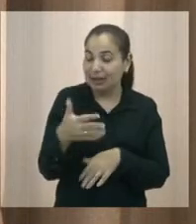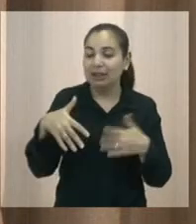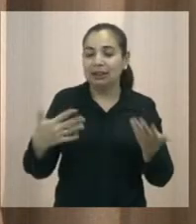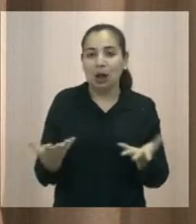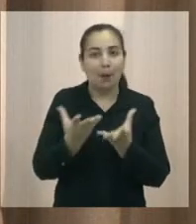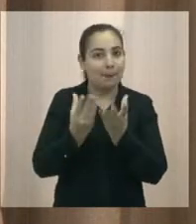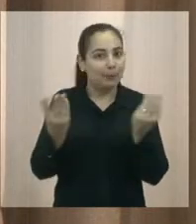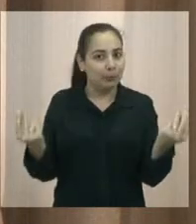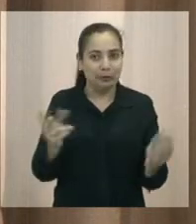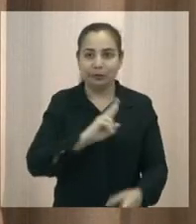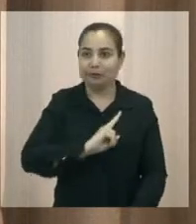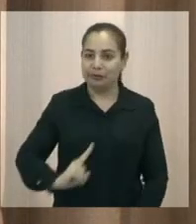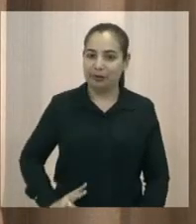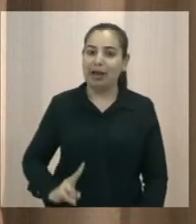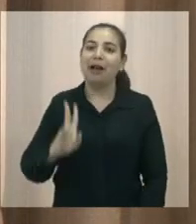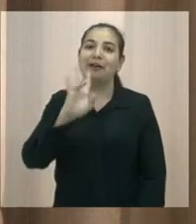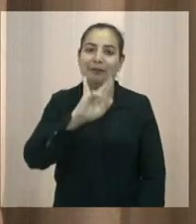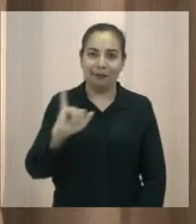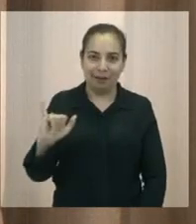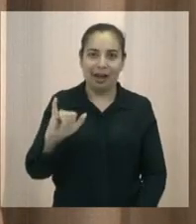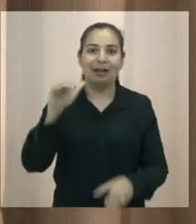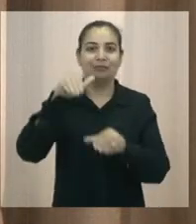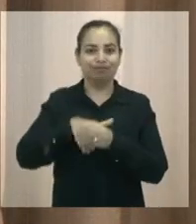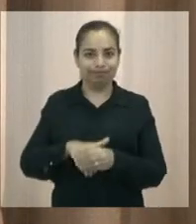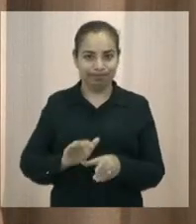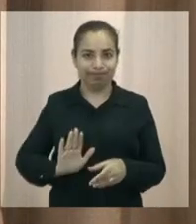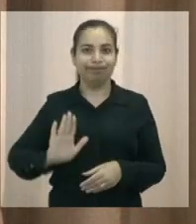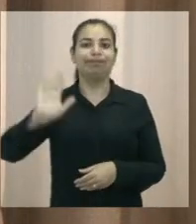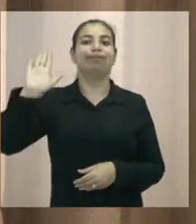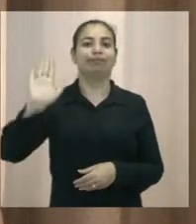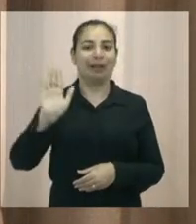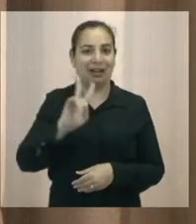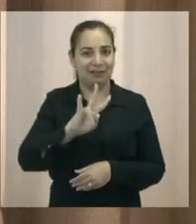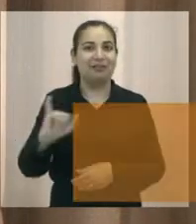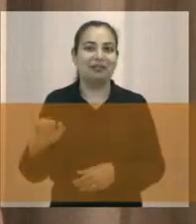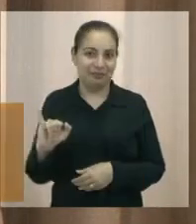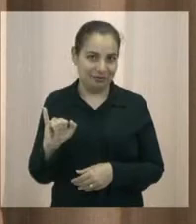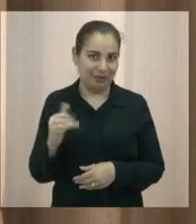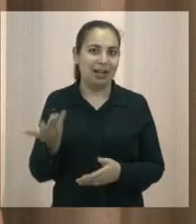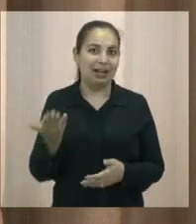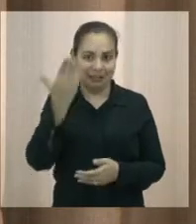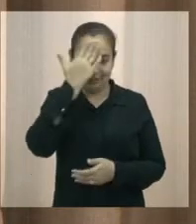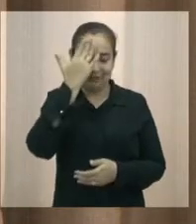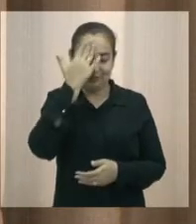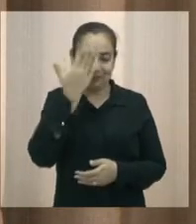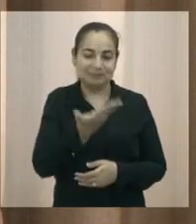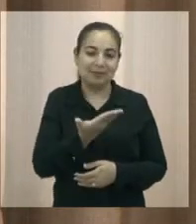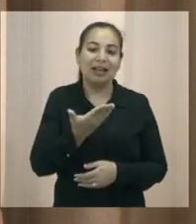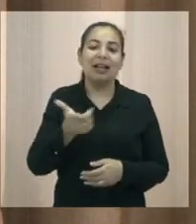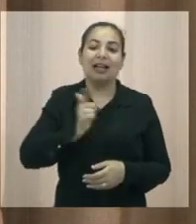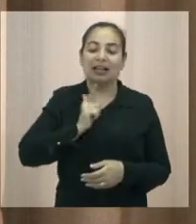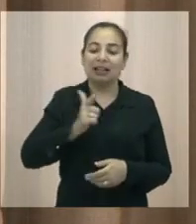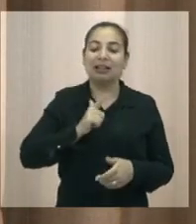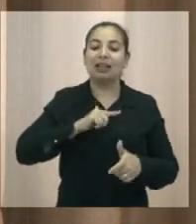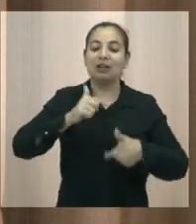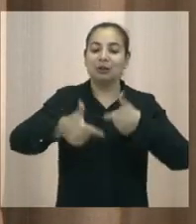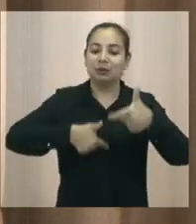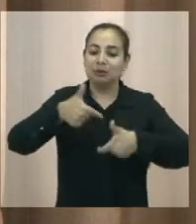vereadores e vereadoras, vamos participar do processo eleitoral, disputar a eleição. E além de ter esse